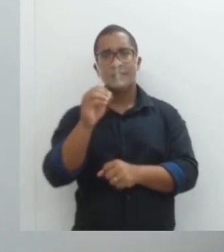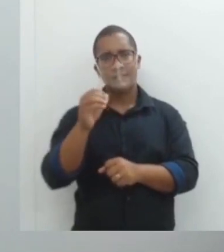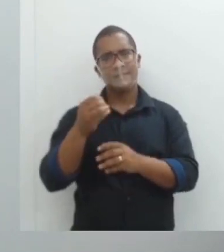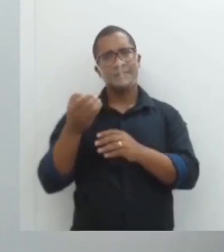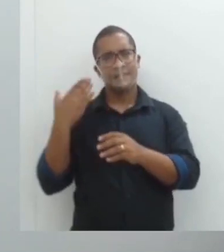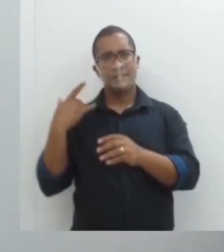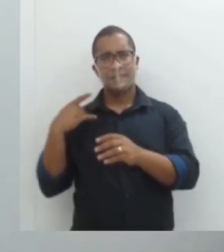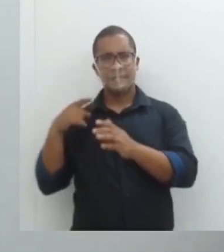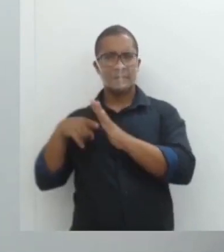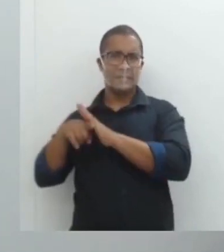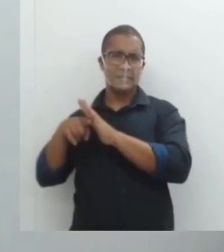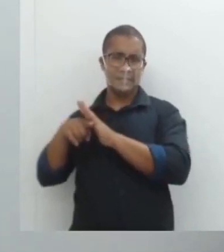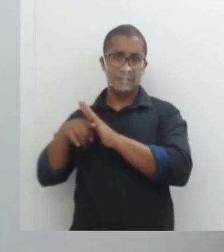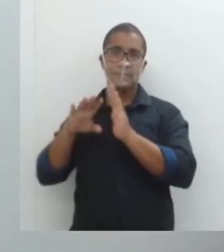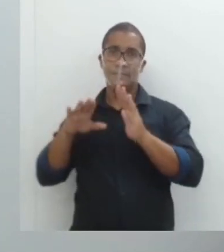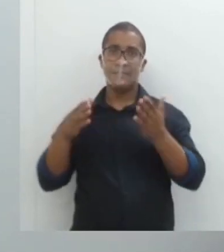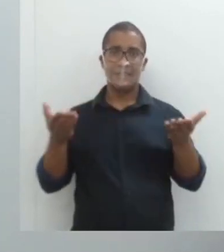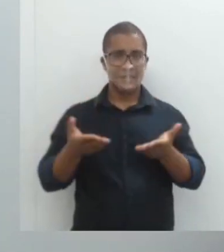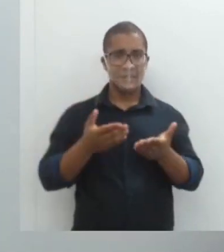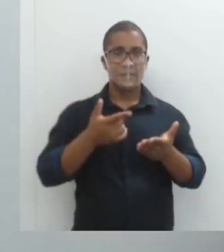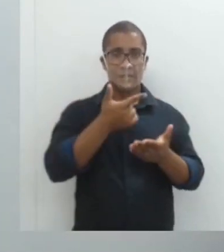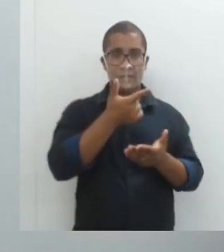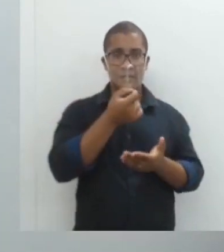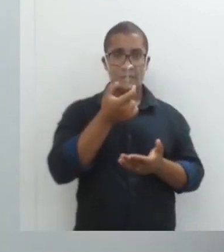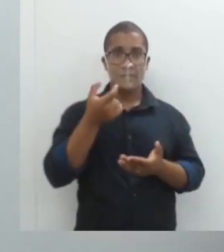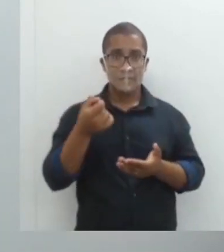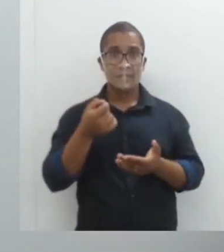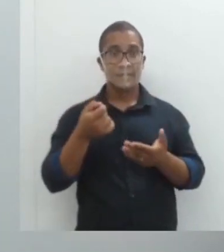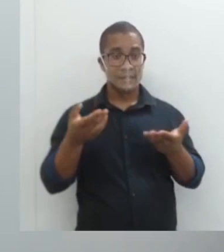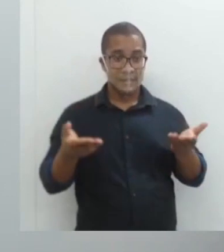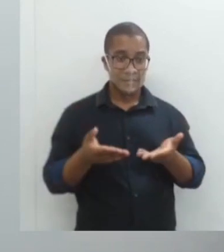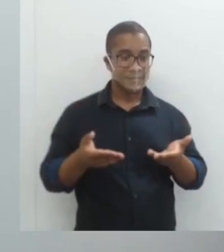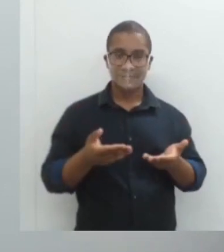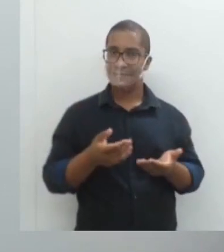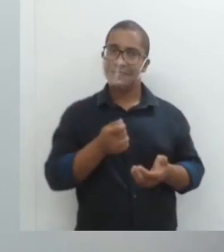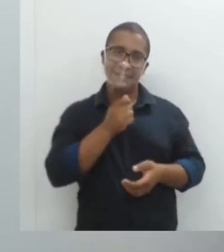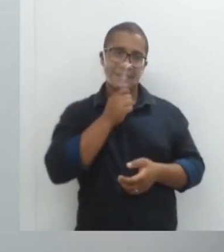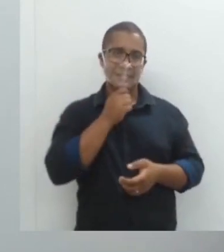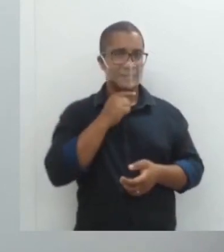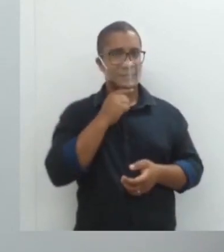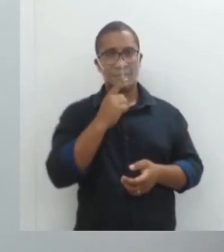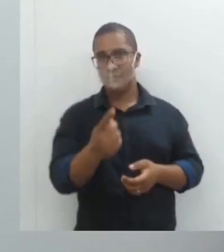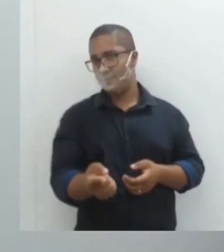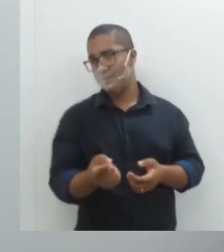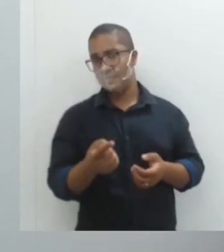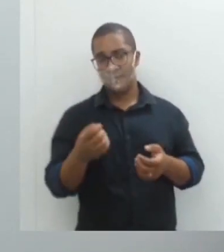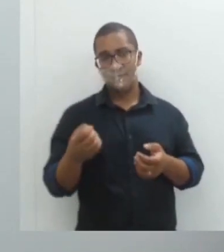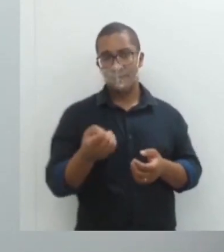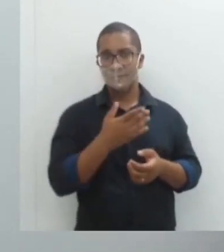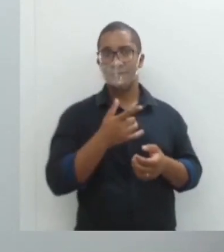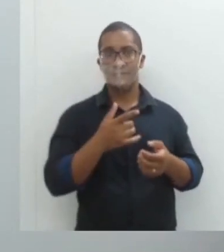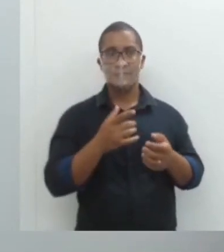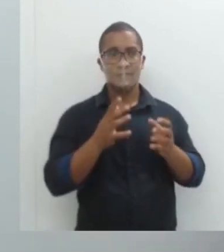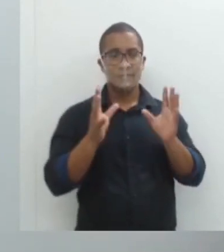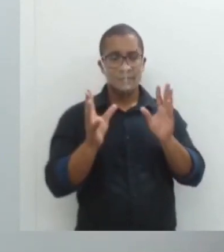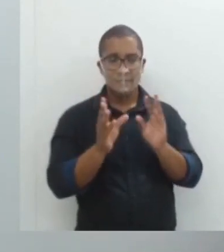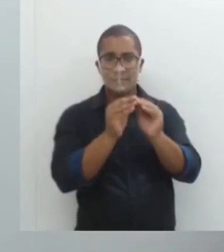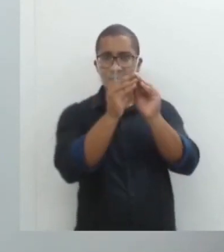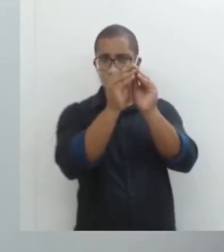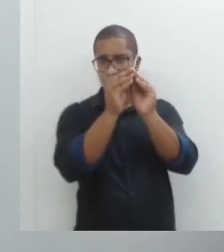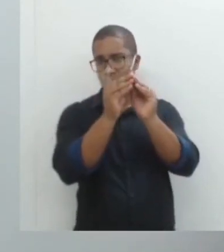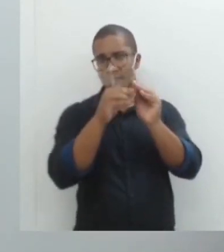devido à crise provocada pela Covid-19, não saiu dados novos. Então, mas o último